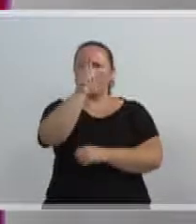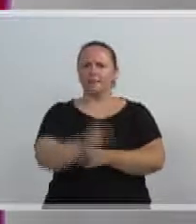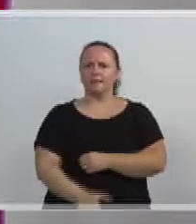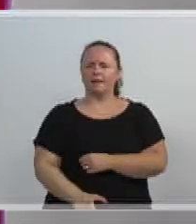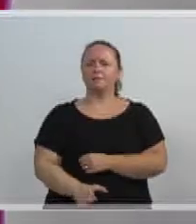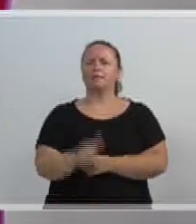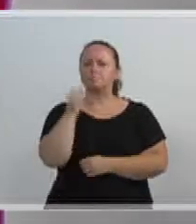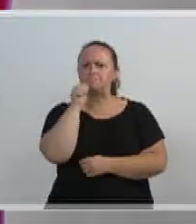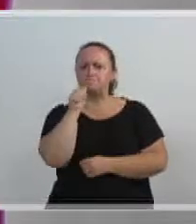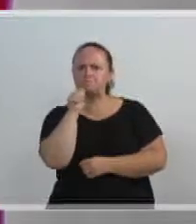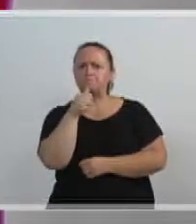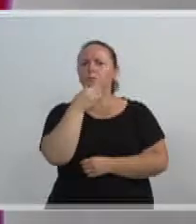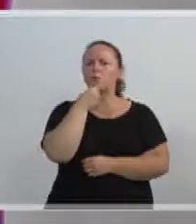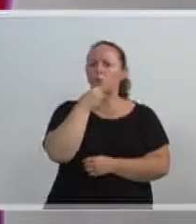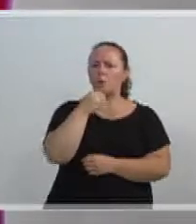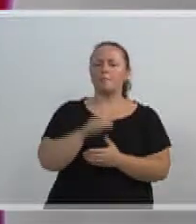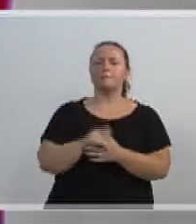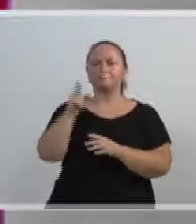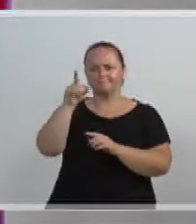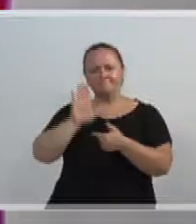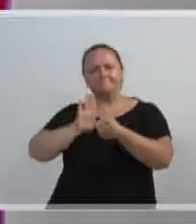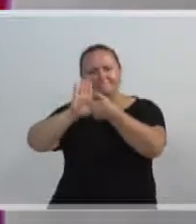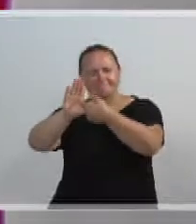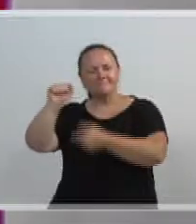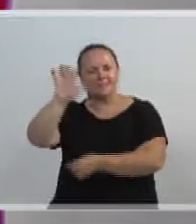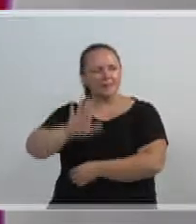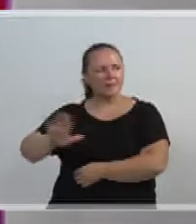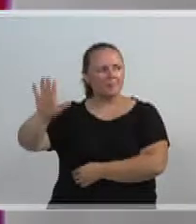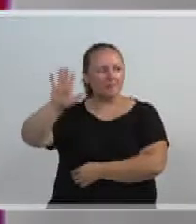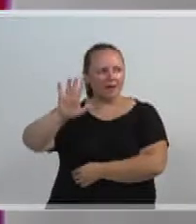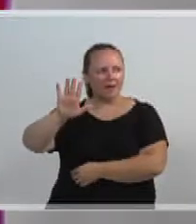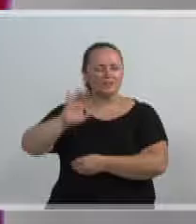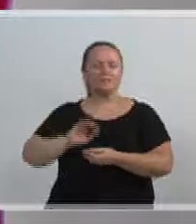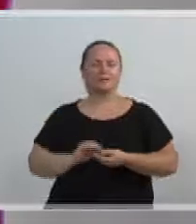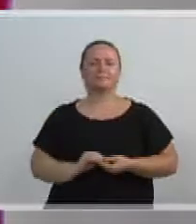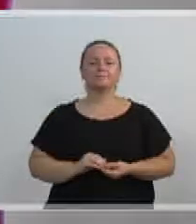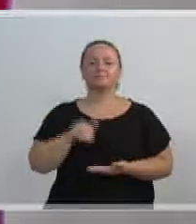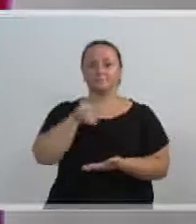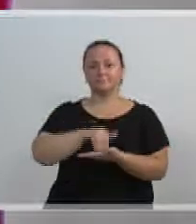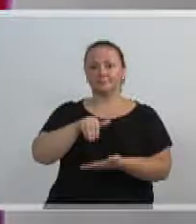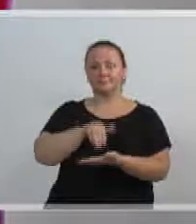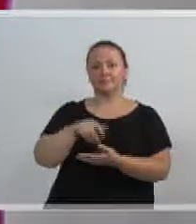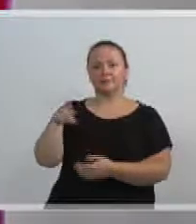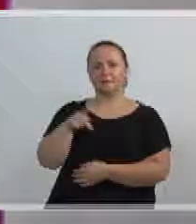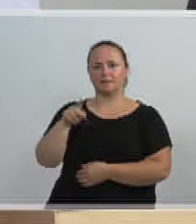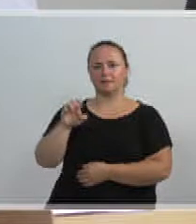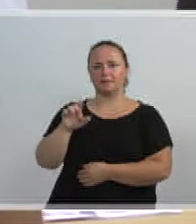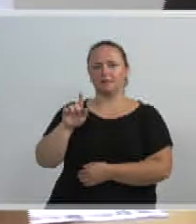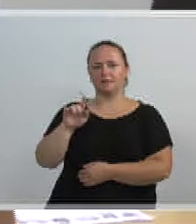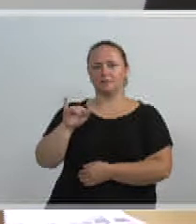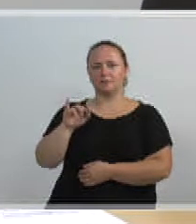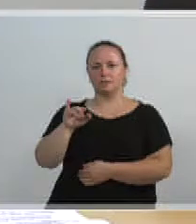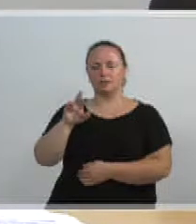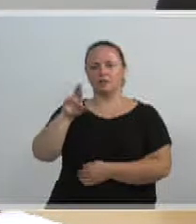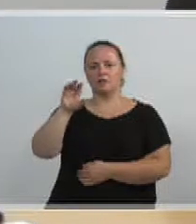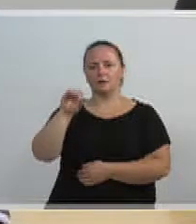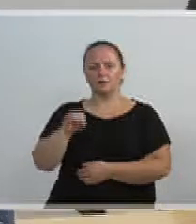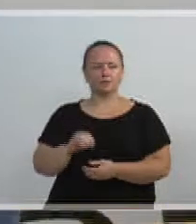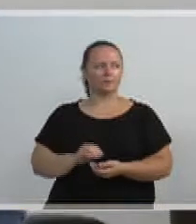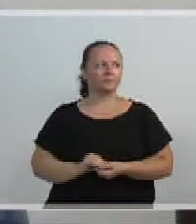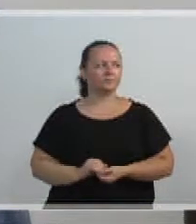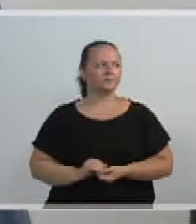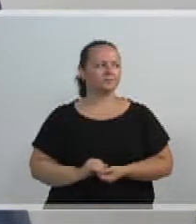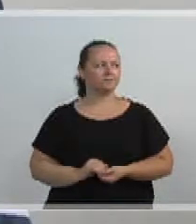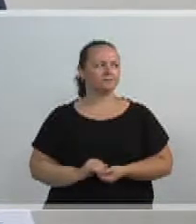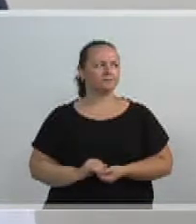TVL soltasse as imagens ali para mim, do nosso secretário, professor Egídio, falando, inclusive, sobre isso. O nosso